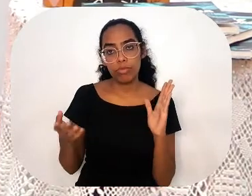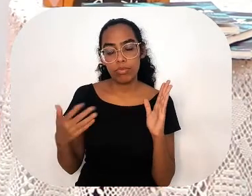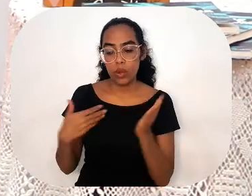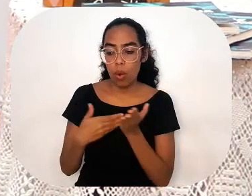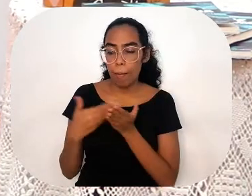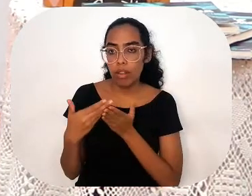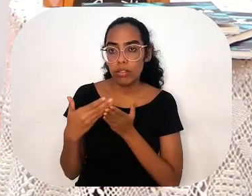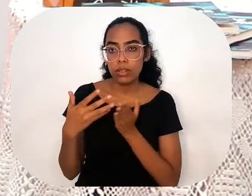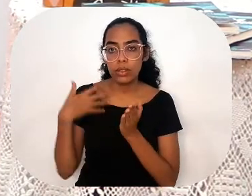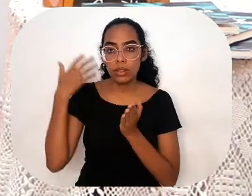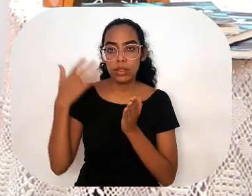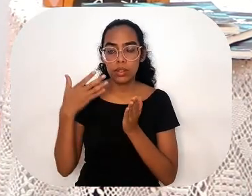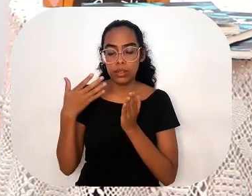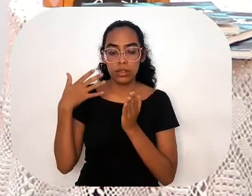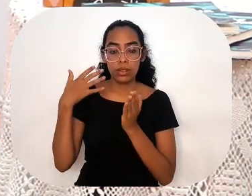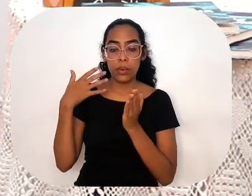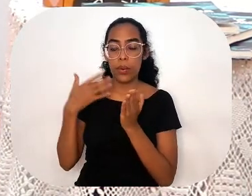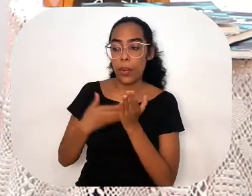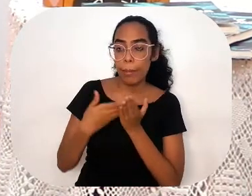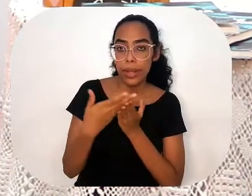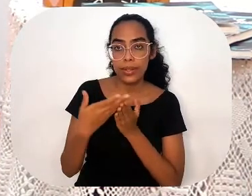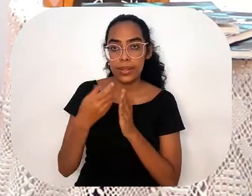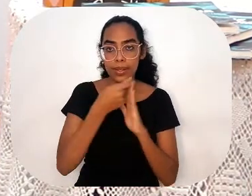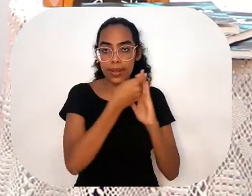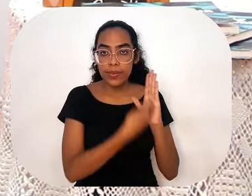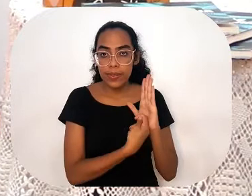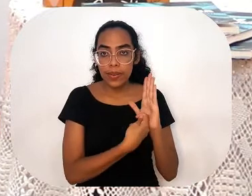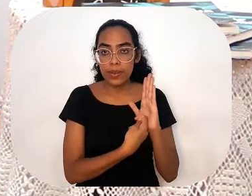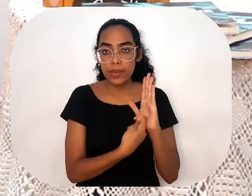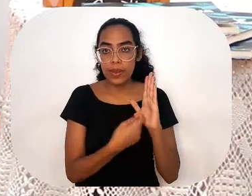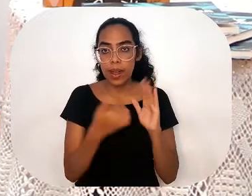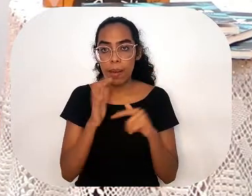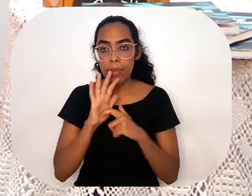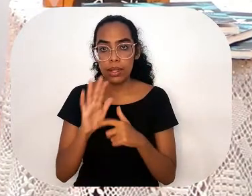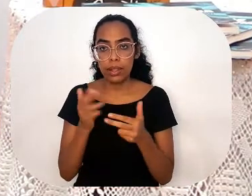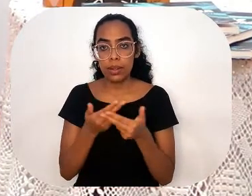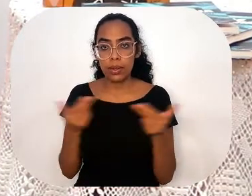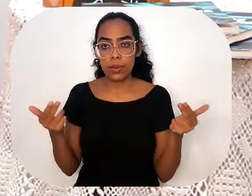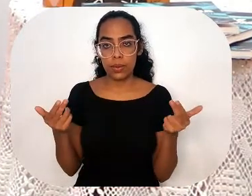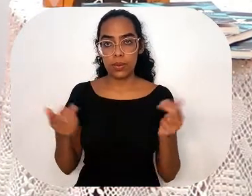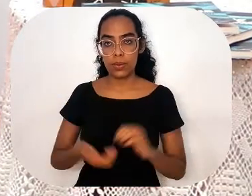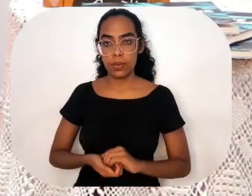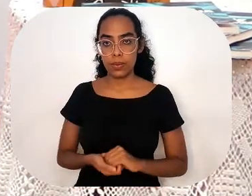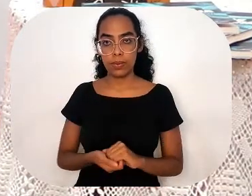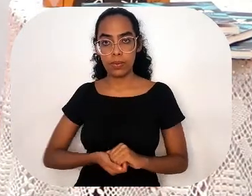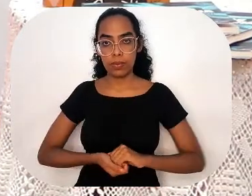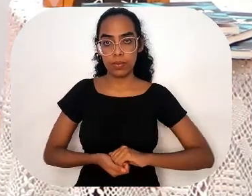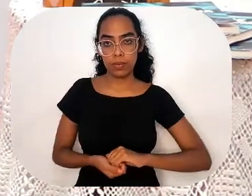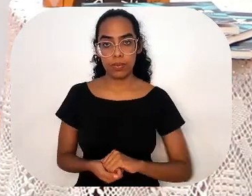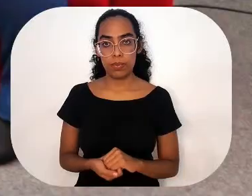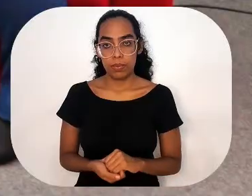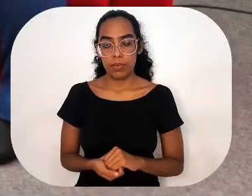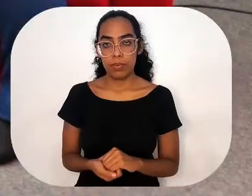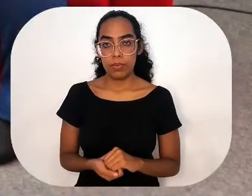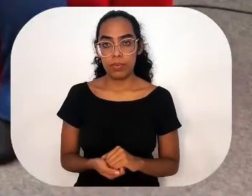disso na medida em que eles escrevem eles apresentam para gente também um pouco da esses lugares um pouco dessa geography é